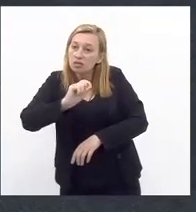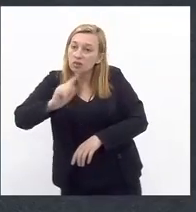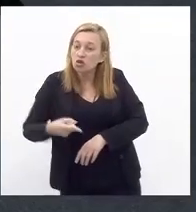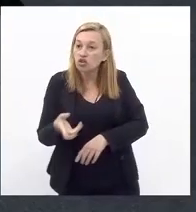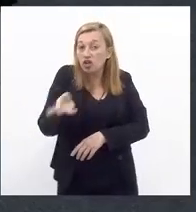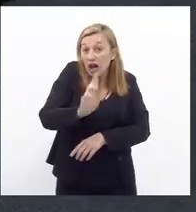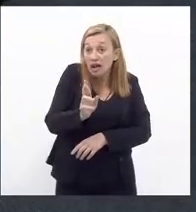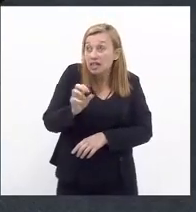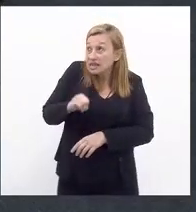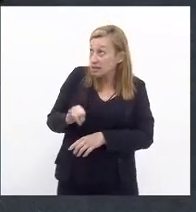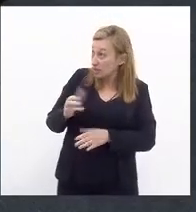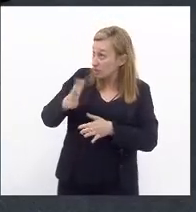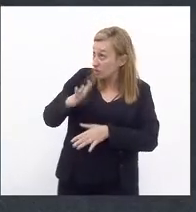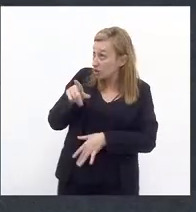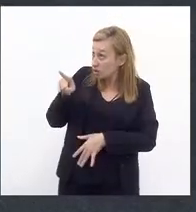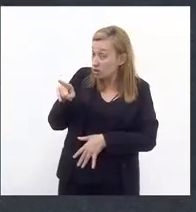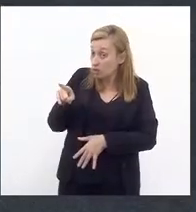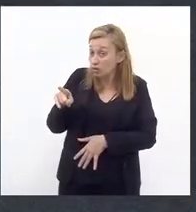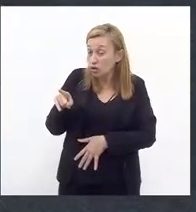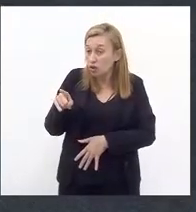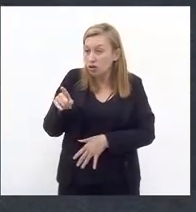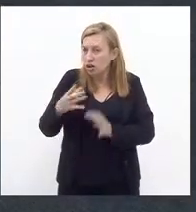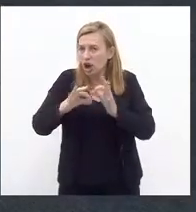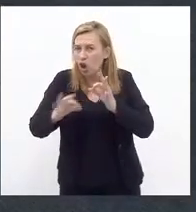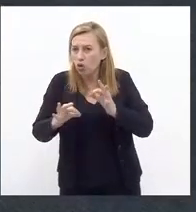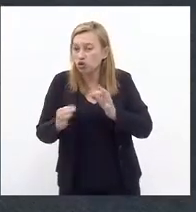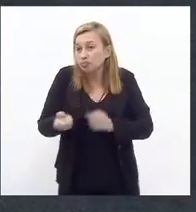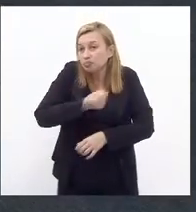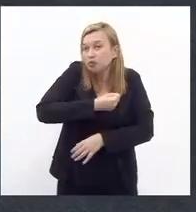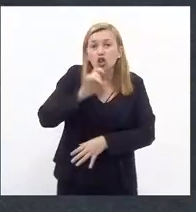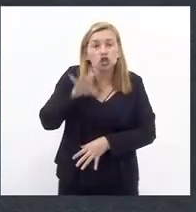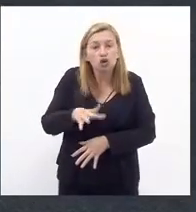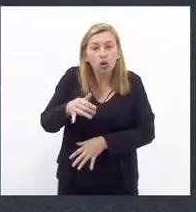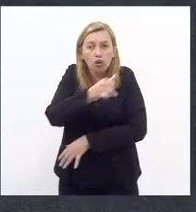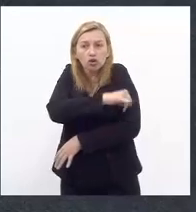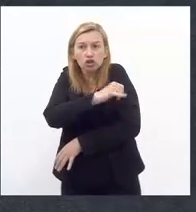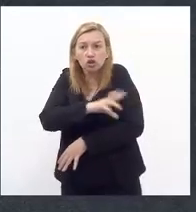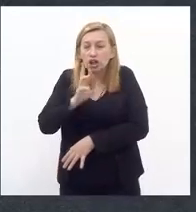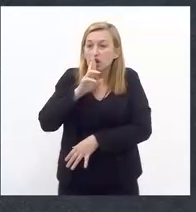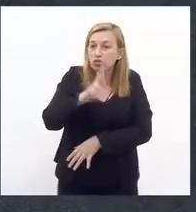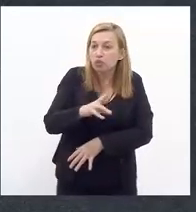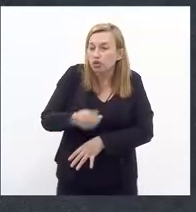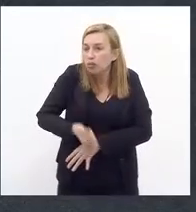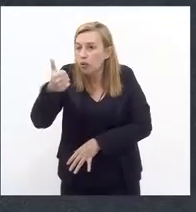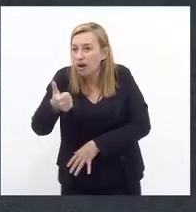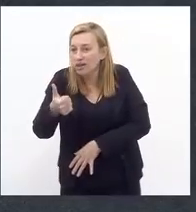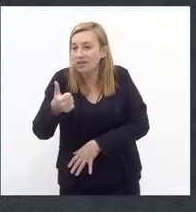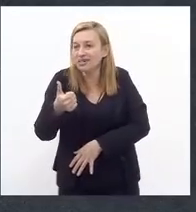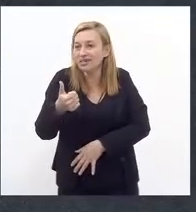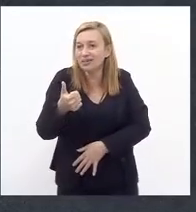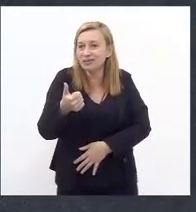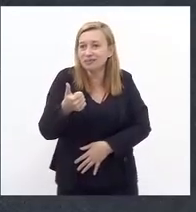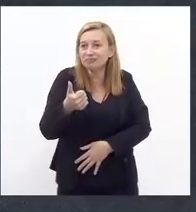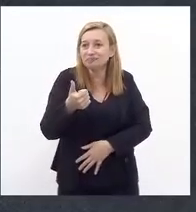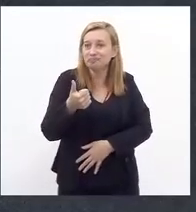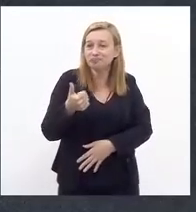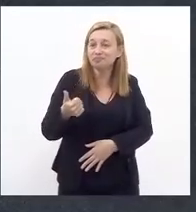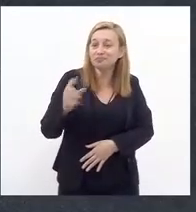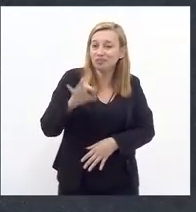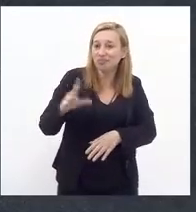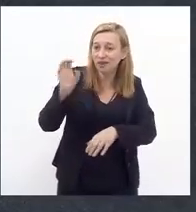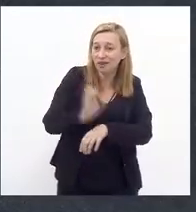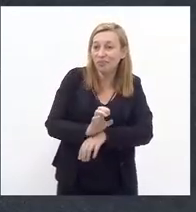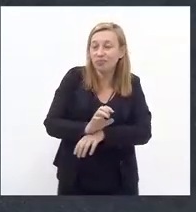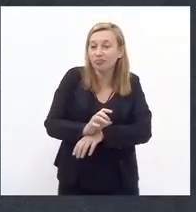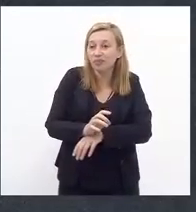se for mais ou menos isso que você será tipo um Tá longe do número só o Rio de Janeiro responde por quase um quarto disso só o estado